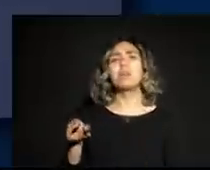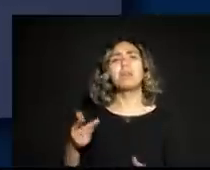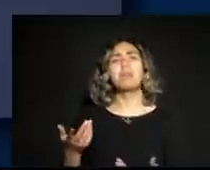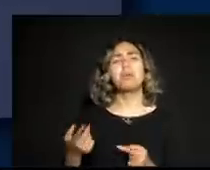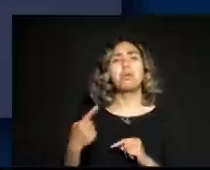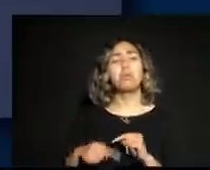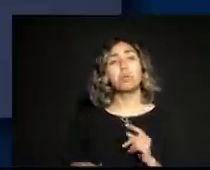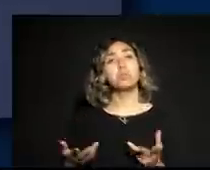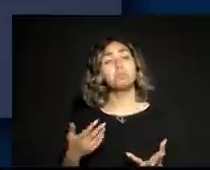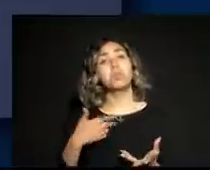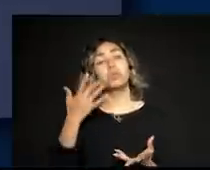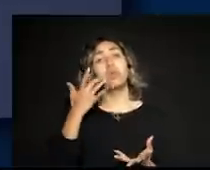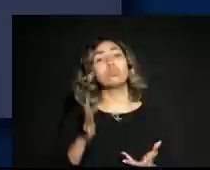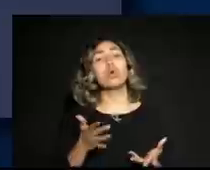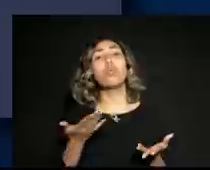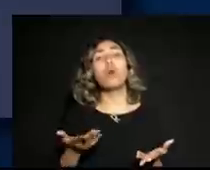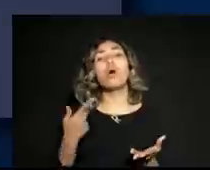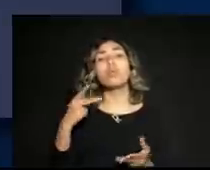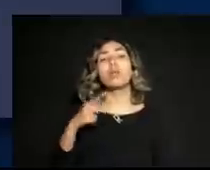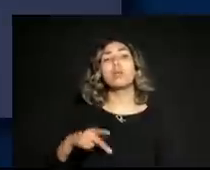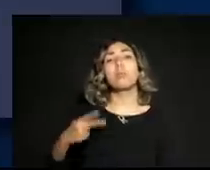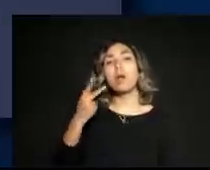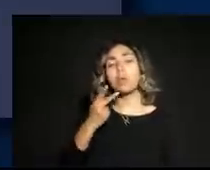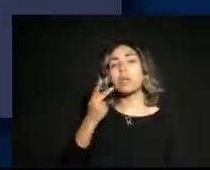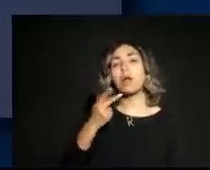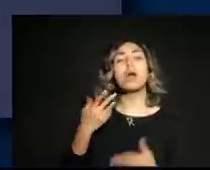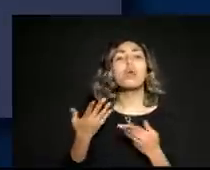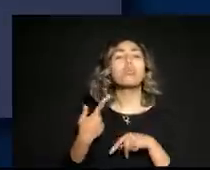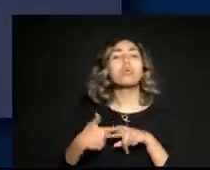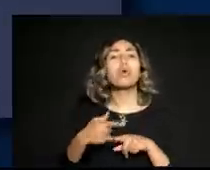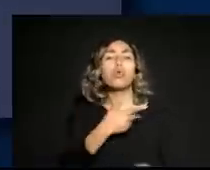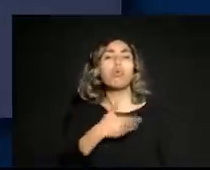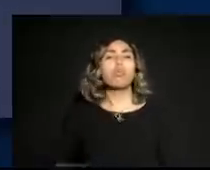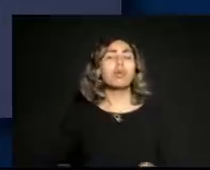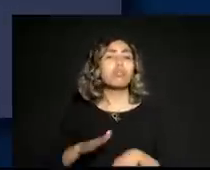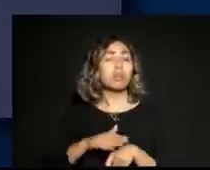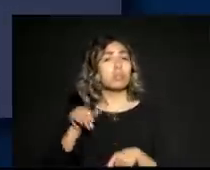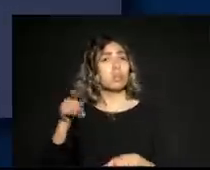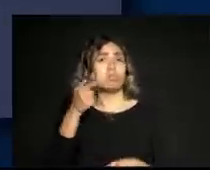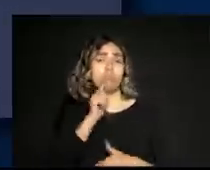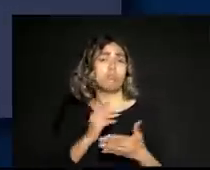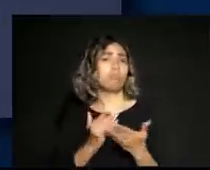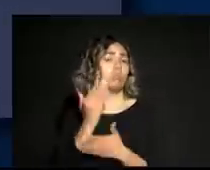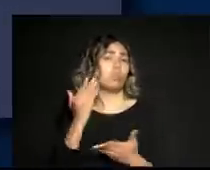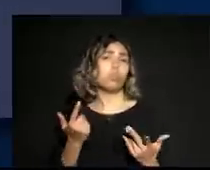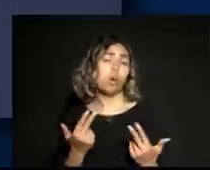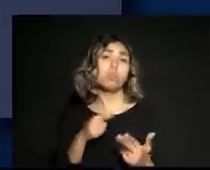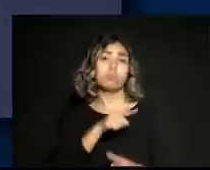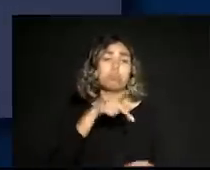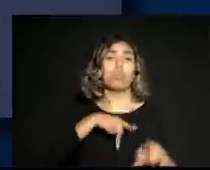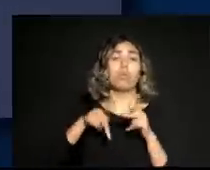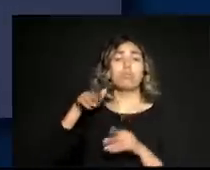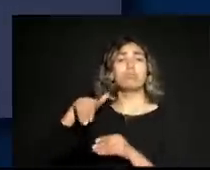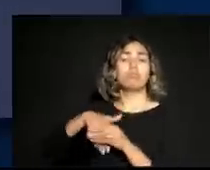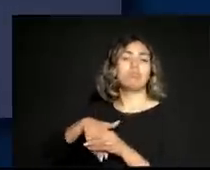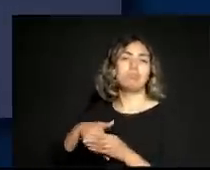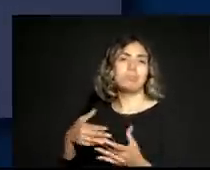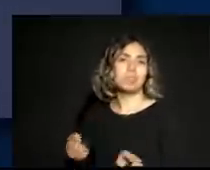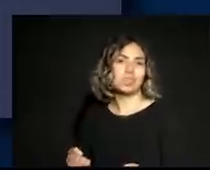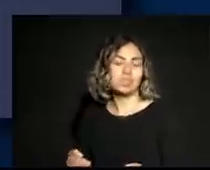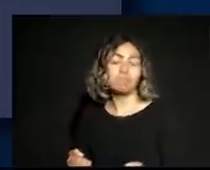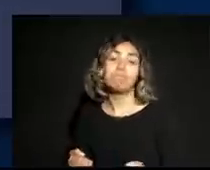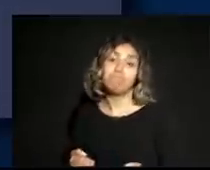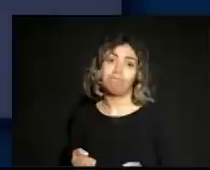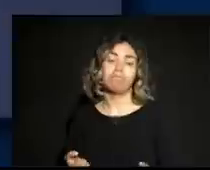bom uso dias para não sei se eu falo amentar ou por quê que o governo vai fazer o parlamentar não vai fazer ele foi eleito igualzinho pelo povo então